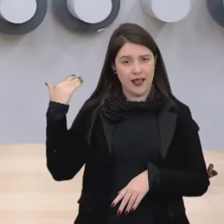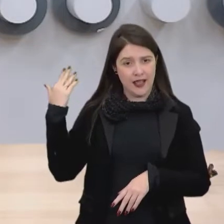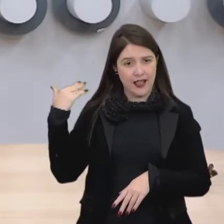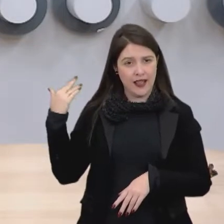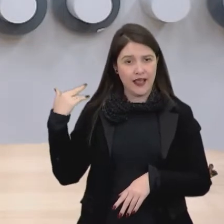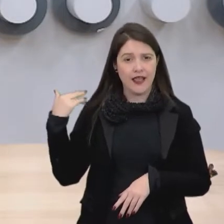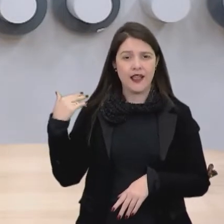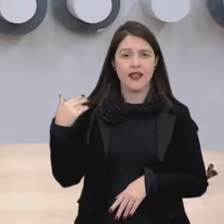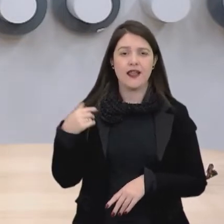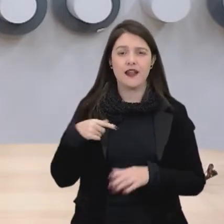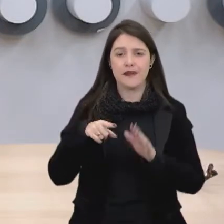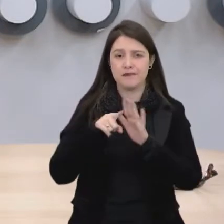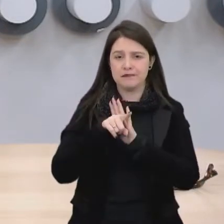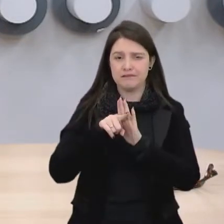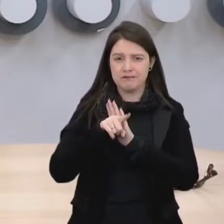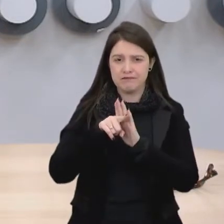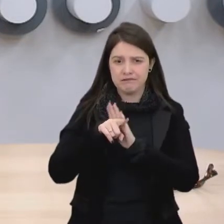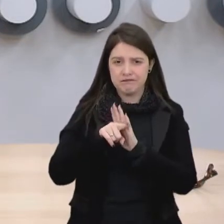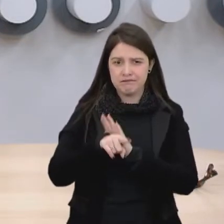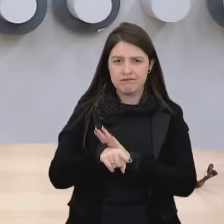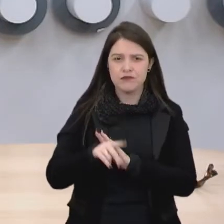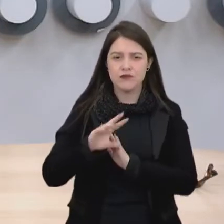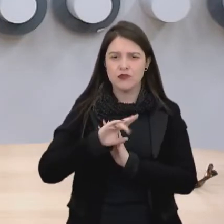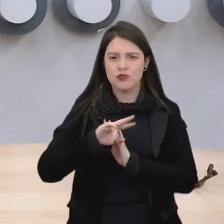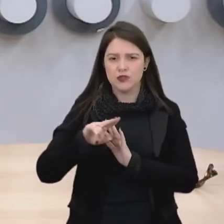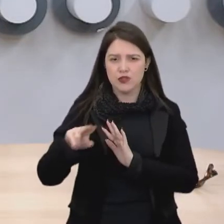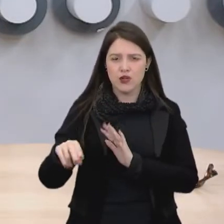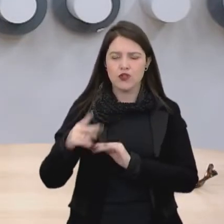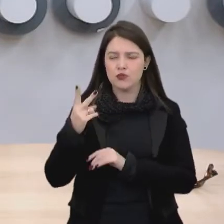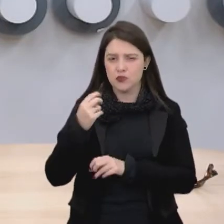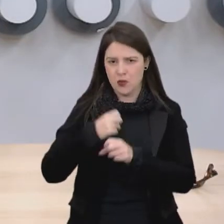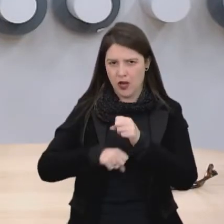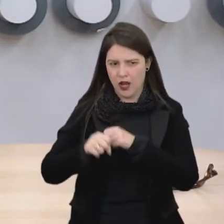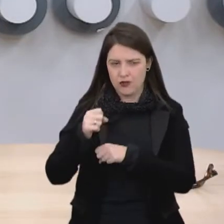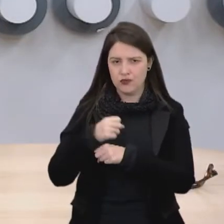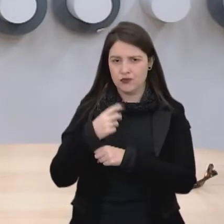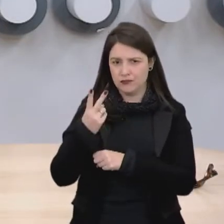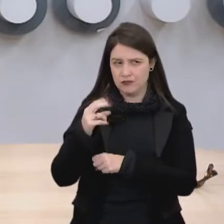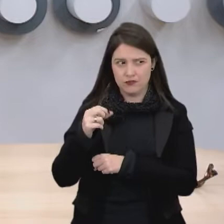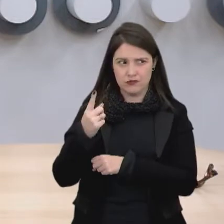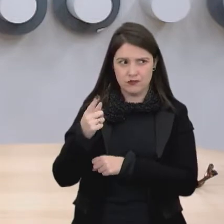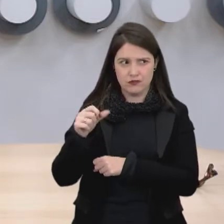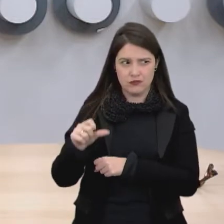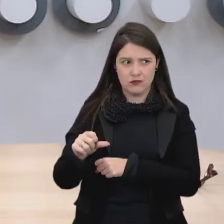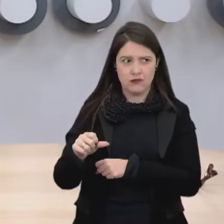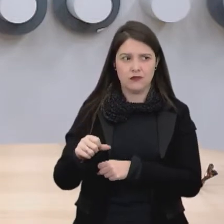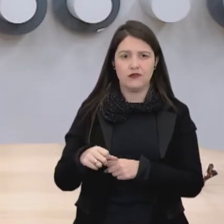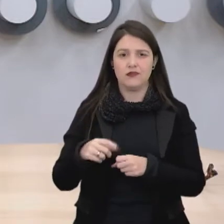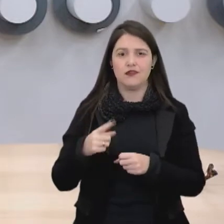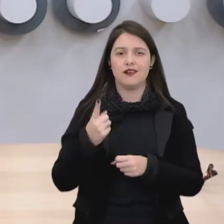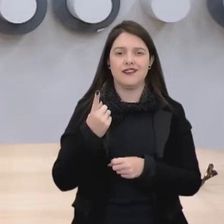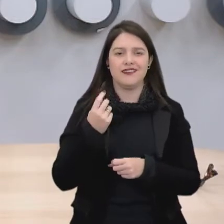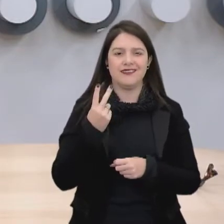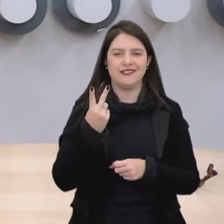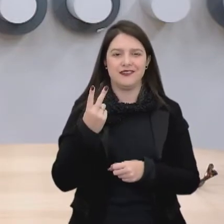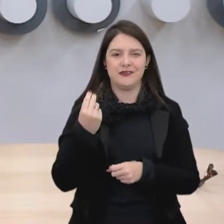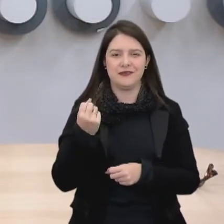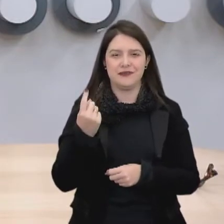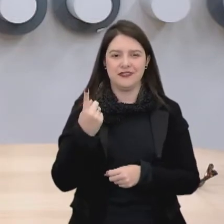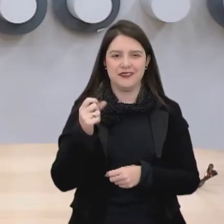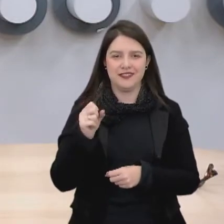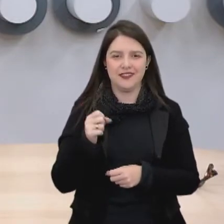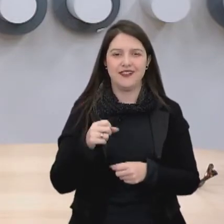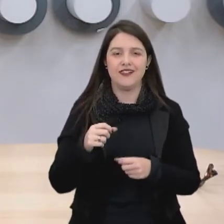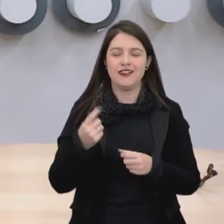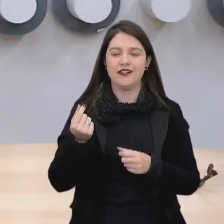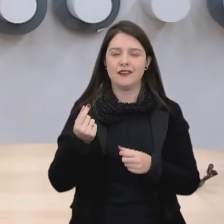que essa pesquisa aí do PNAD contínuo é de 2019, então são com dados de 2018, né, então esse valor